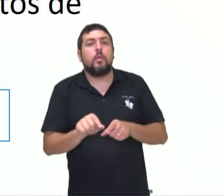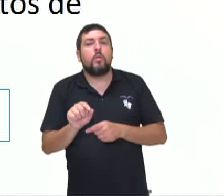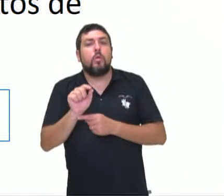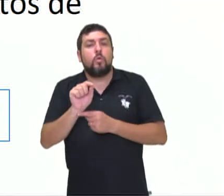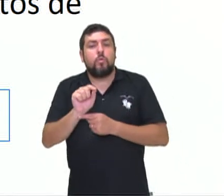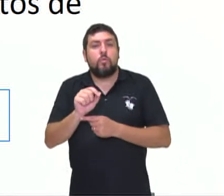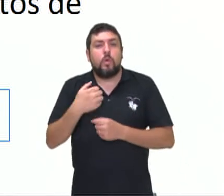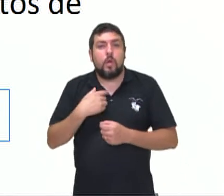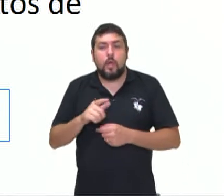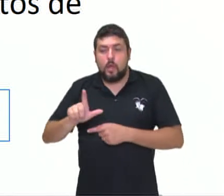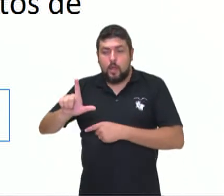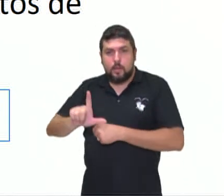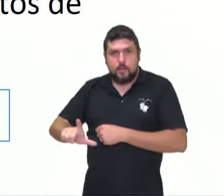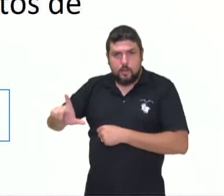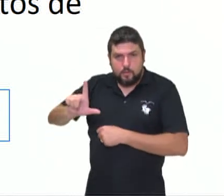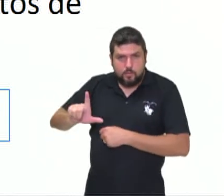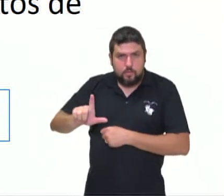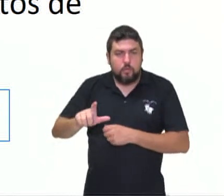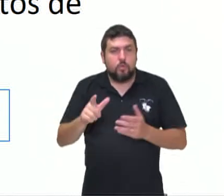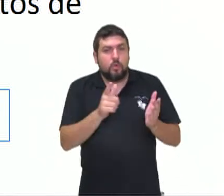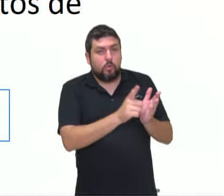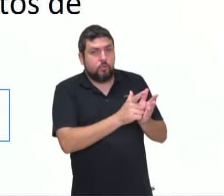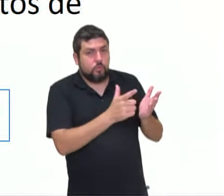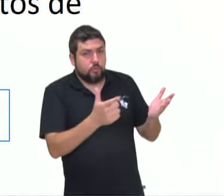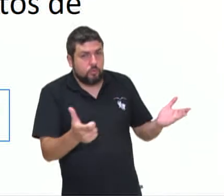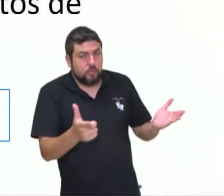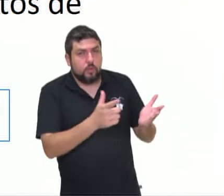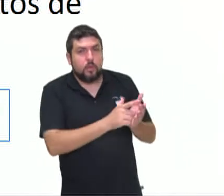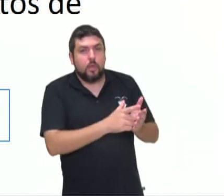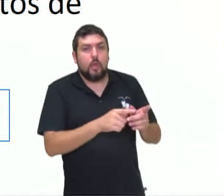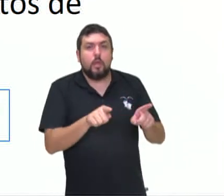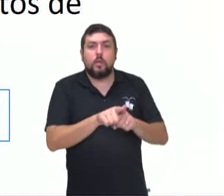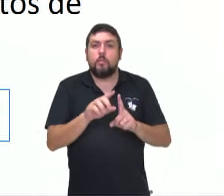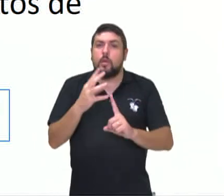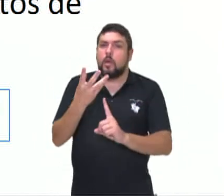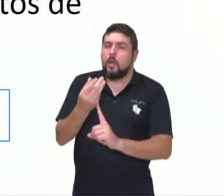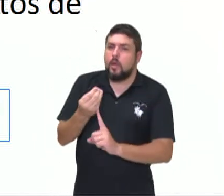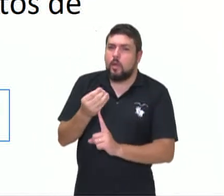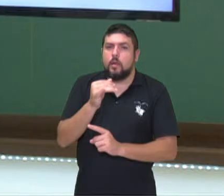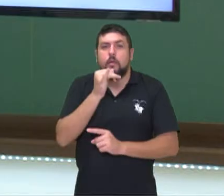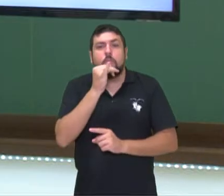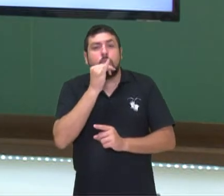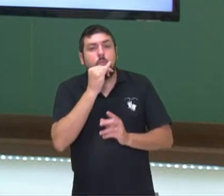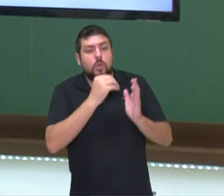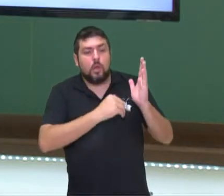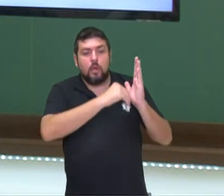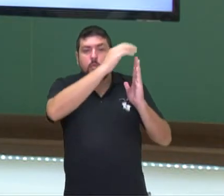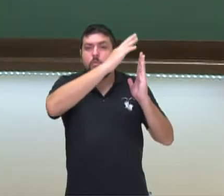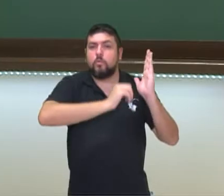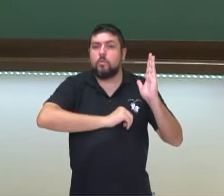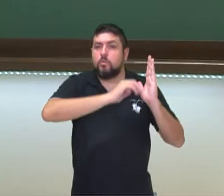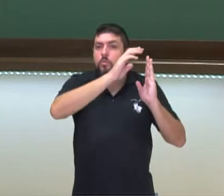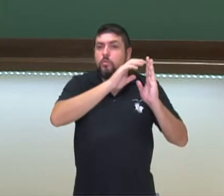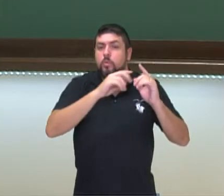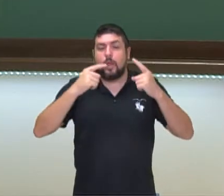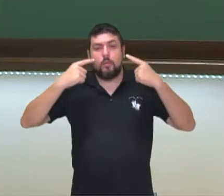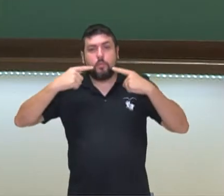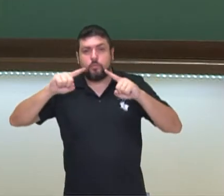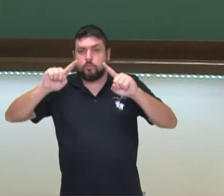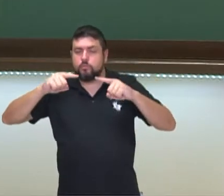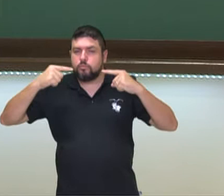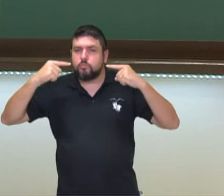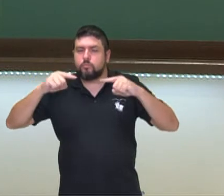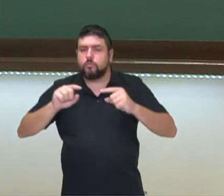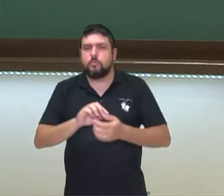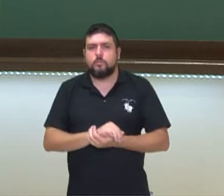à literatura, publicidade, formatos de arte como pintura, música. Então, a